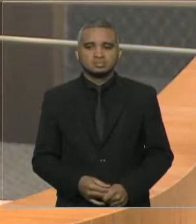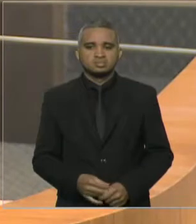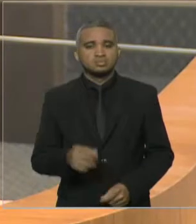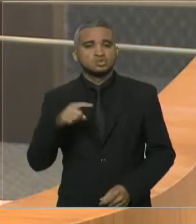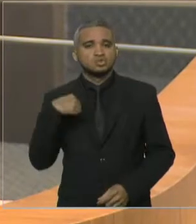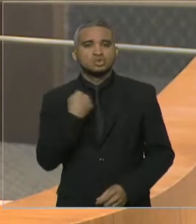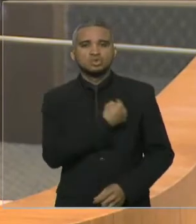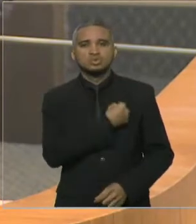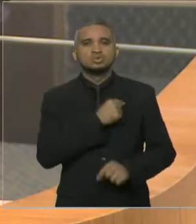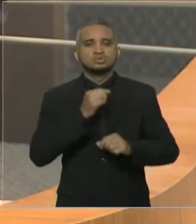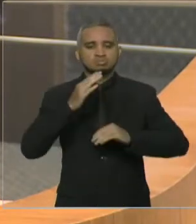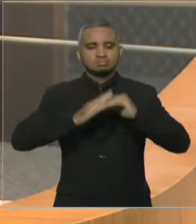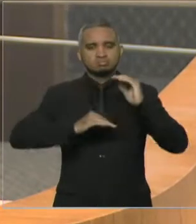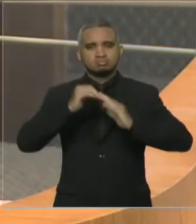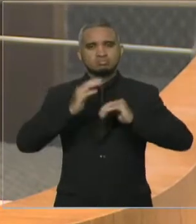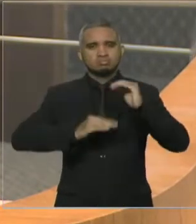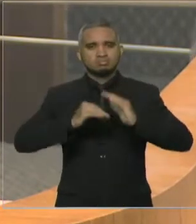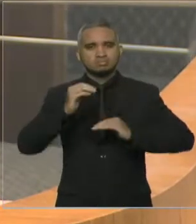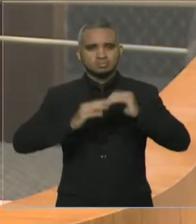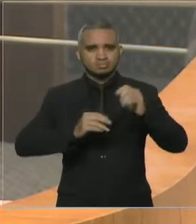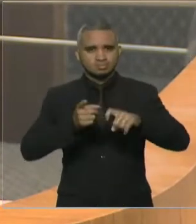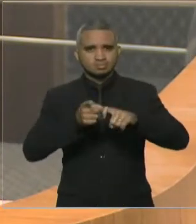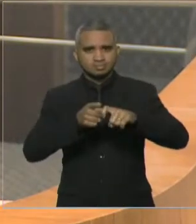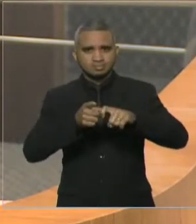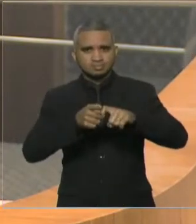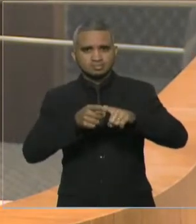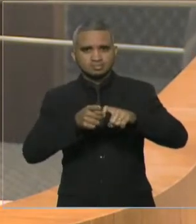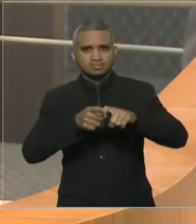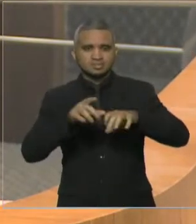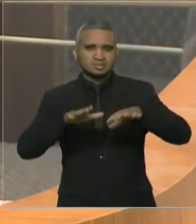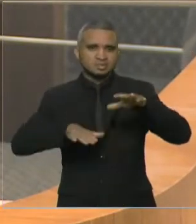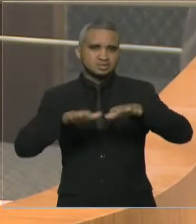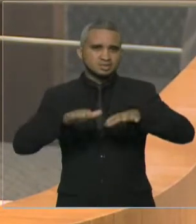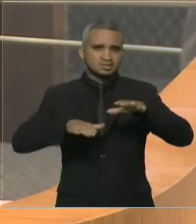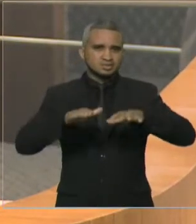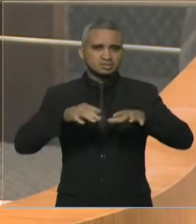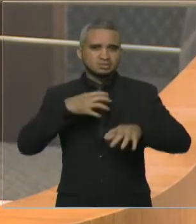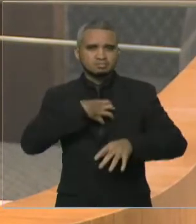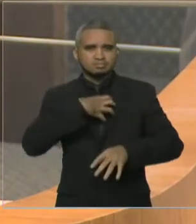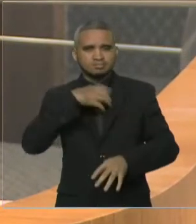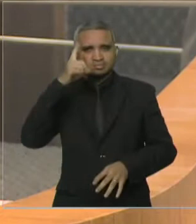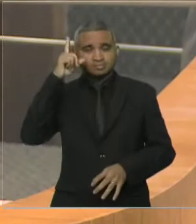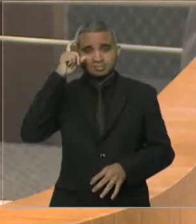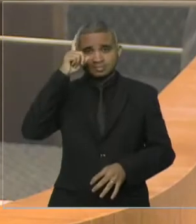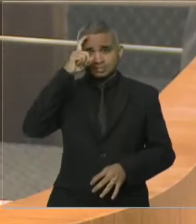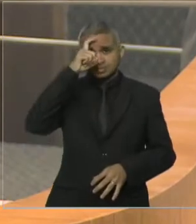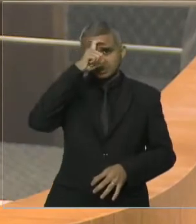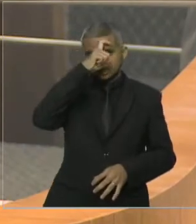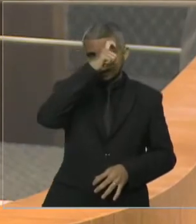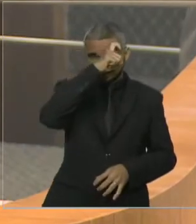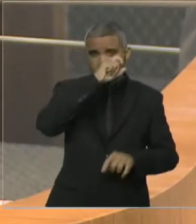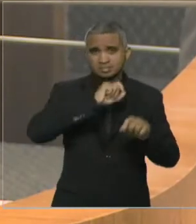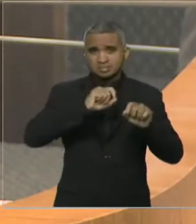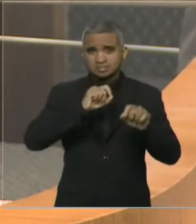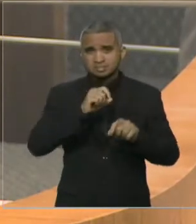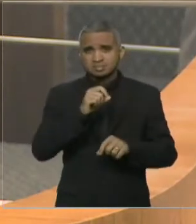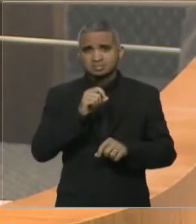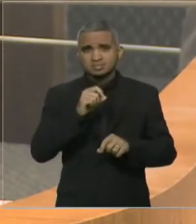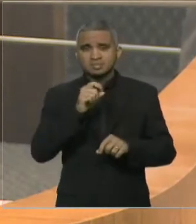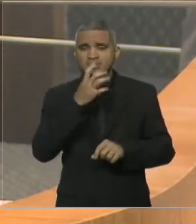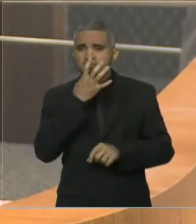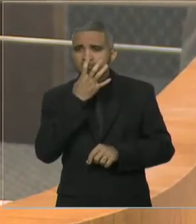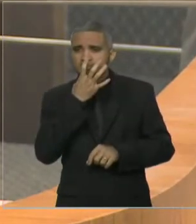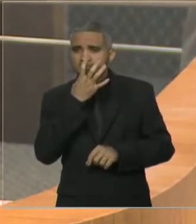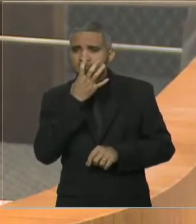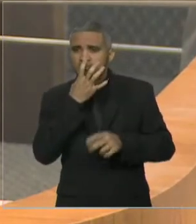praticantes da medicina, a dificuldade de, muitas vezes, de acompanhar o que acontece depois do consultório, a dificuldade